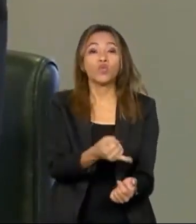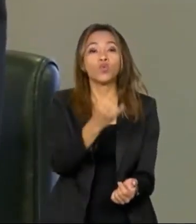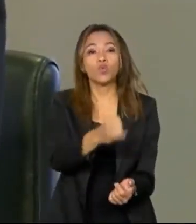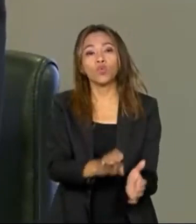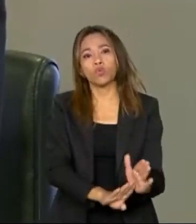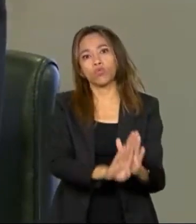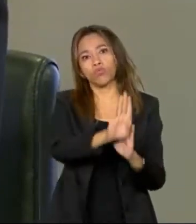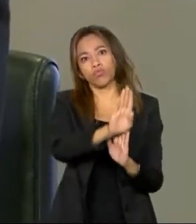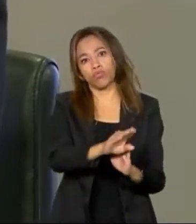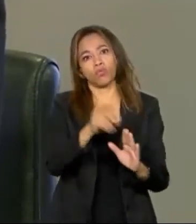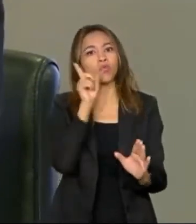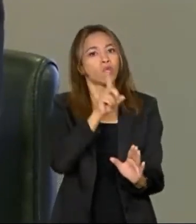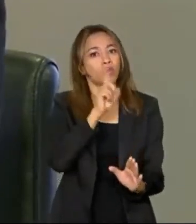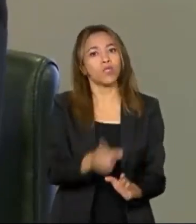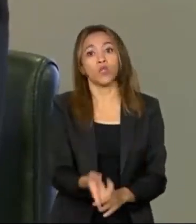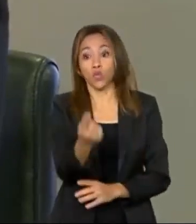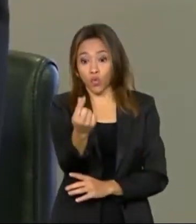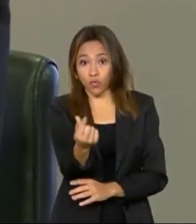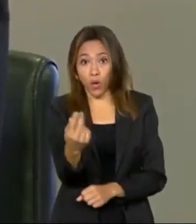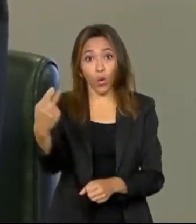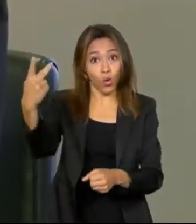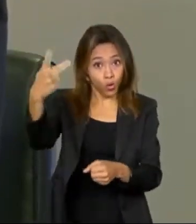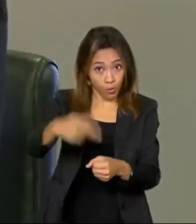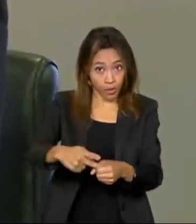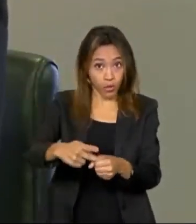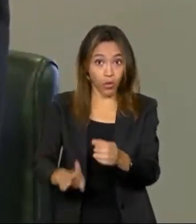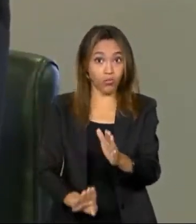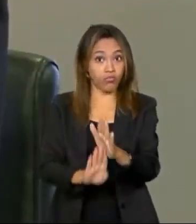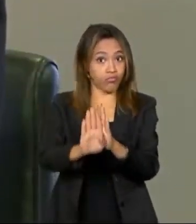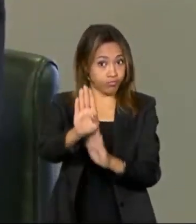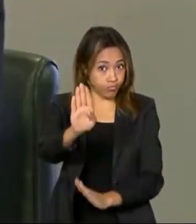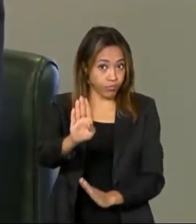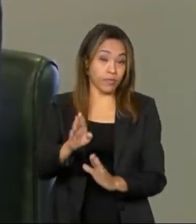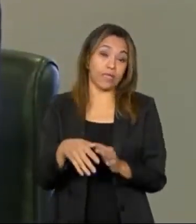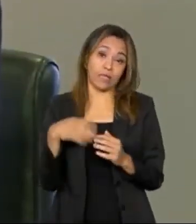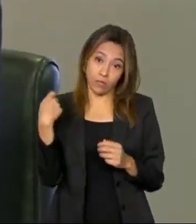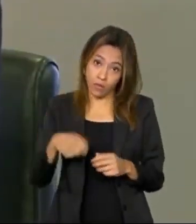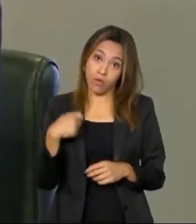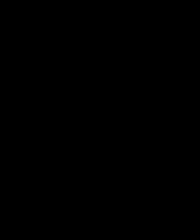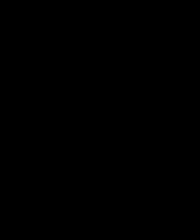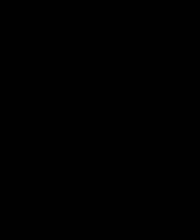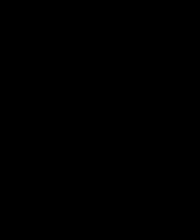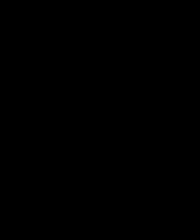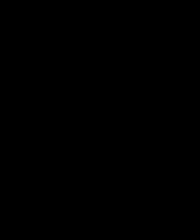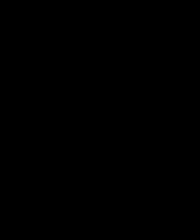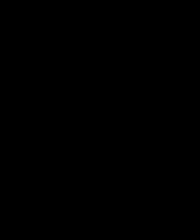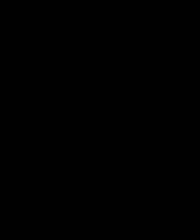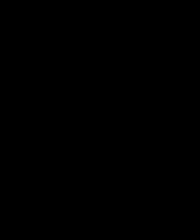Unidos, preço do petróleo subindo no mercado internacional. Nós temos que andar com a agenda.